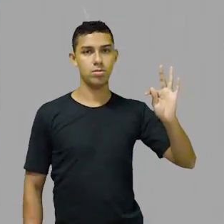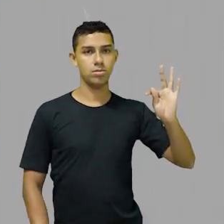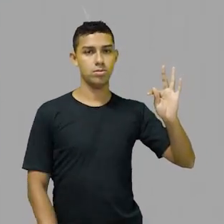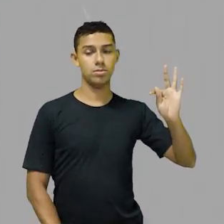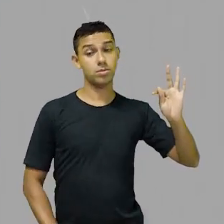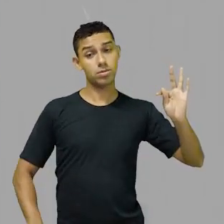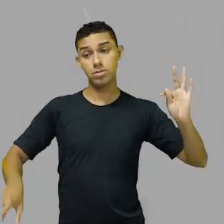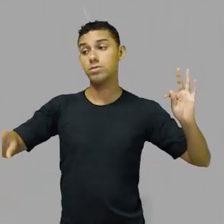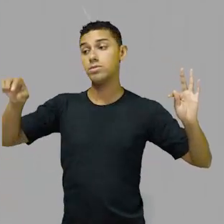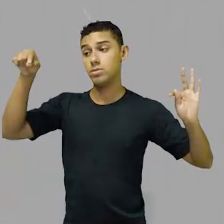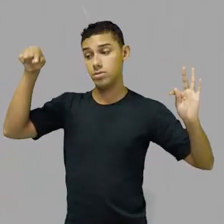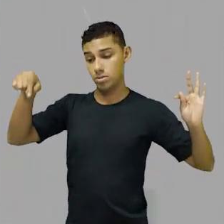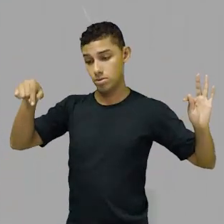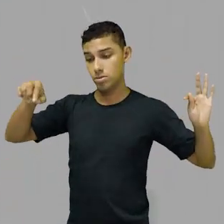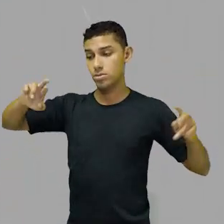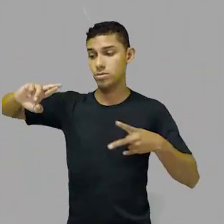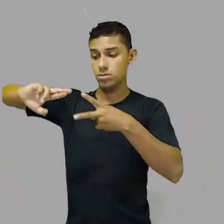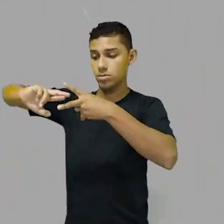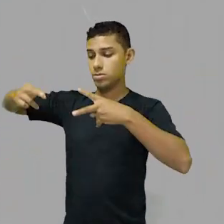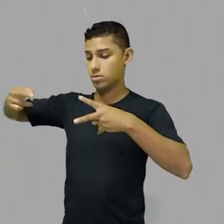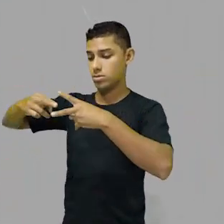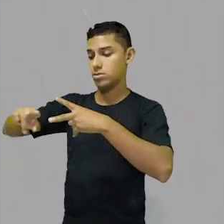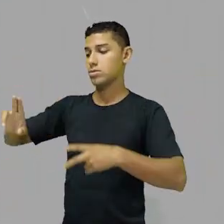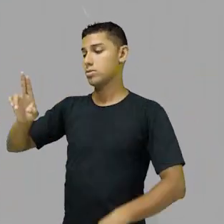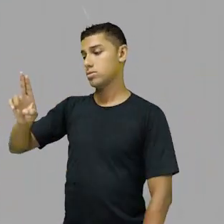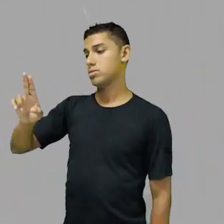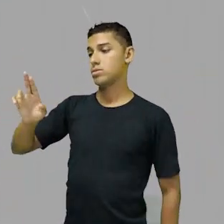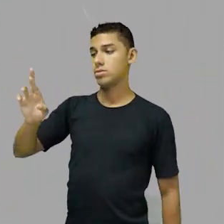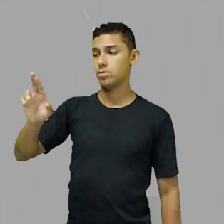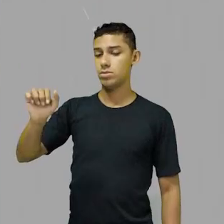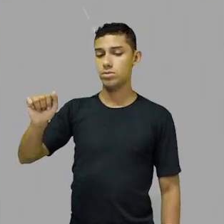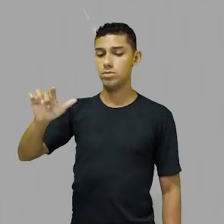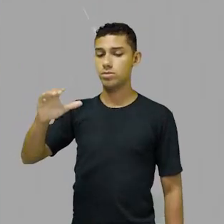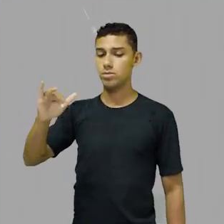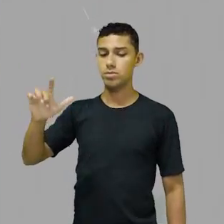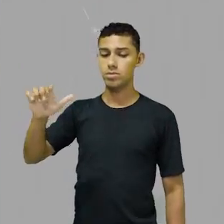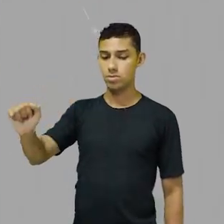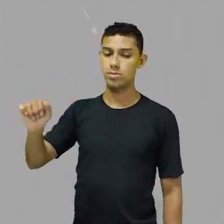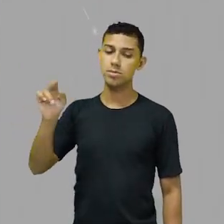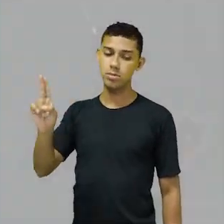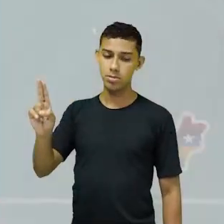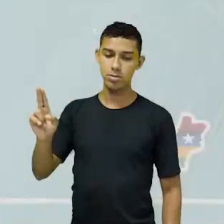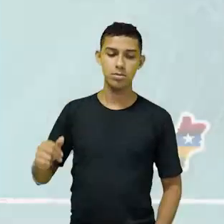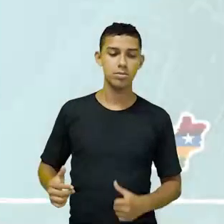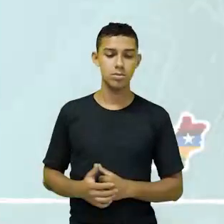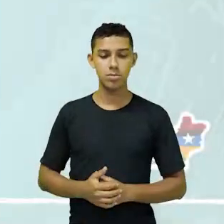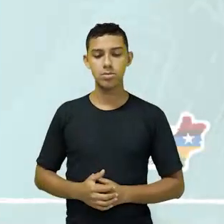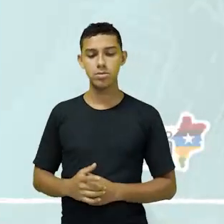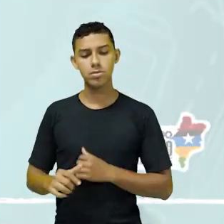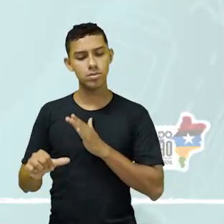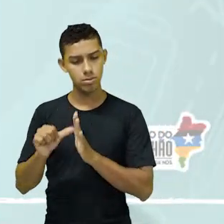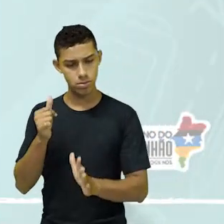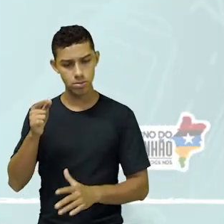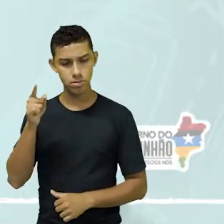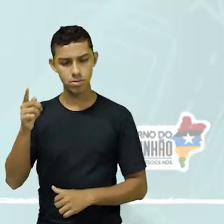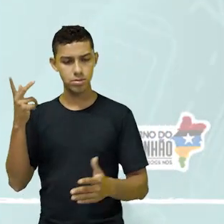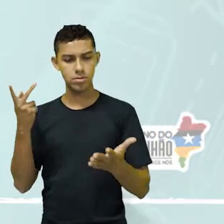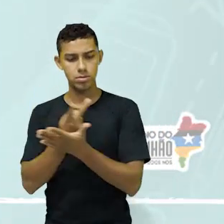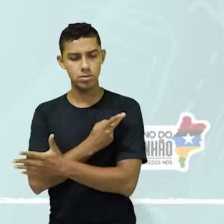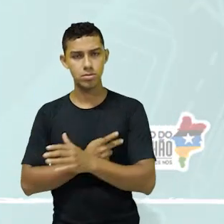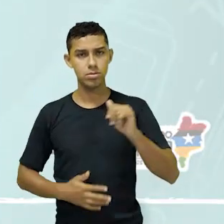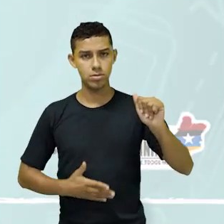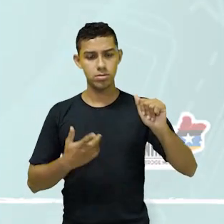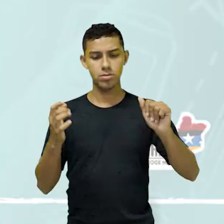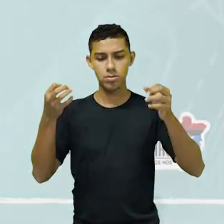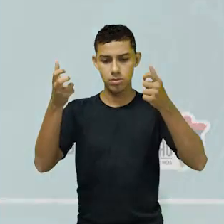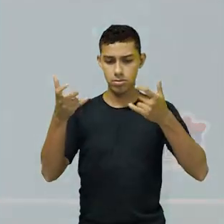encontramos uracila, ok? Que é representado simplesmente pela letra U. Então a primeira afirmativa está errada,